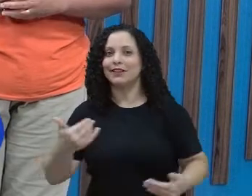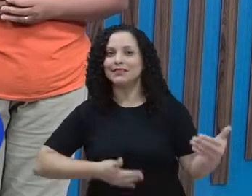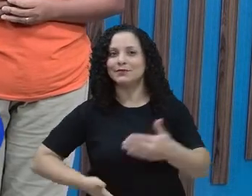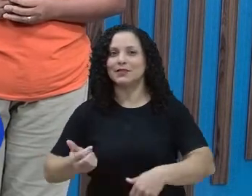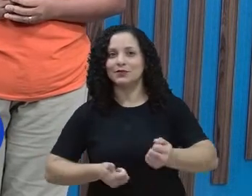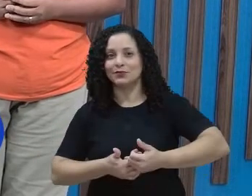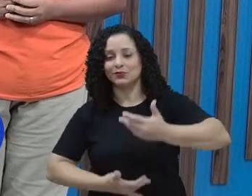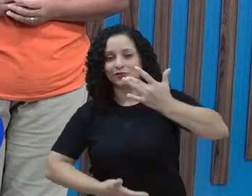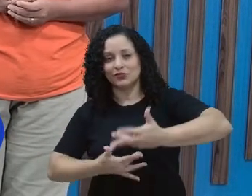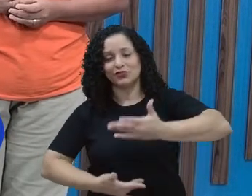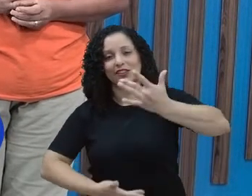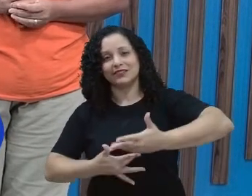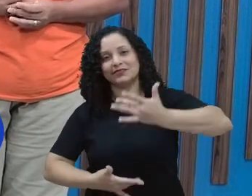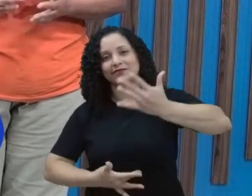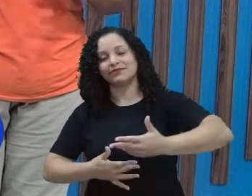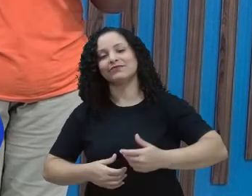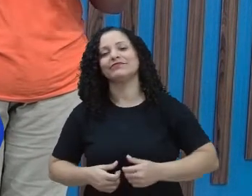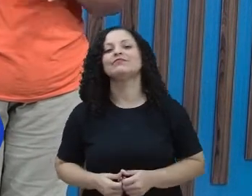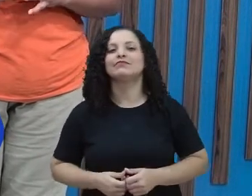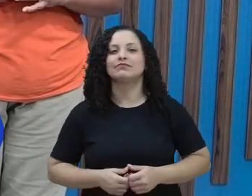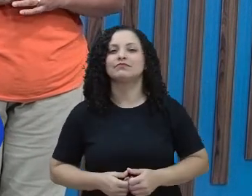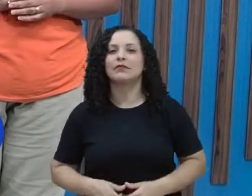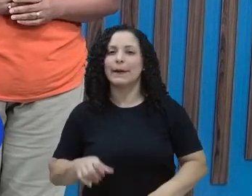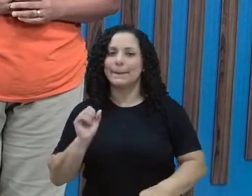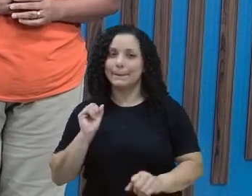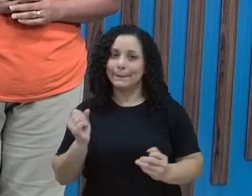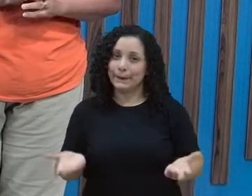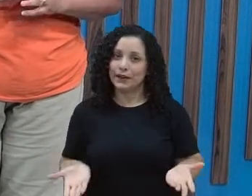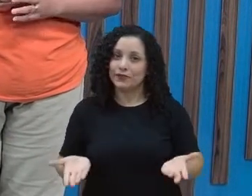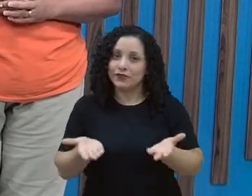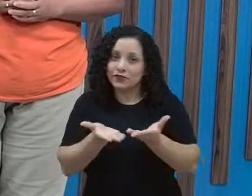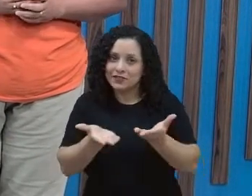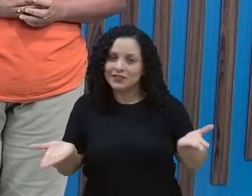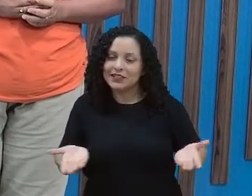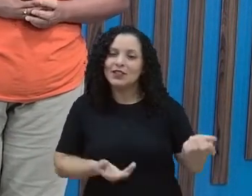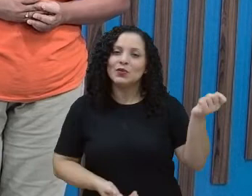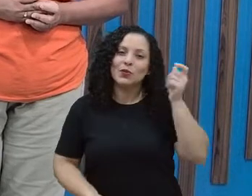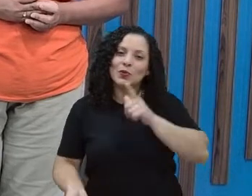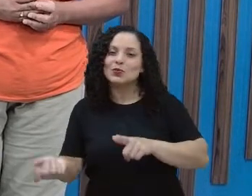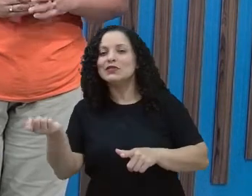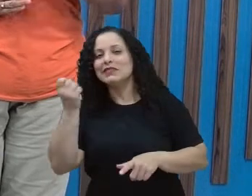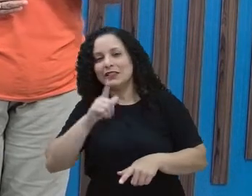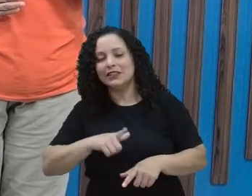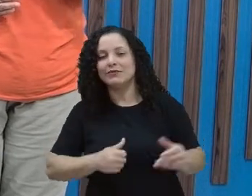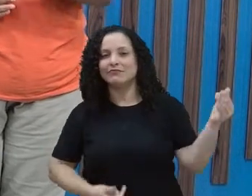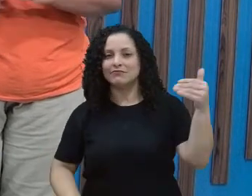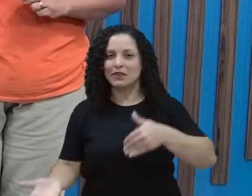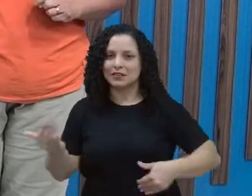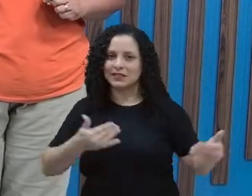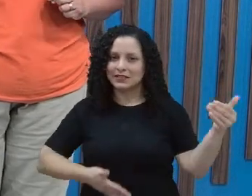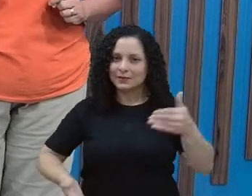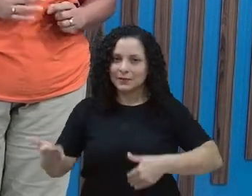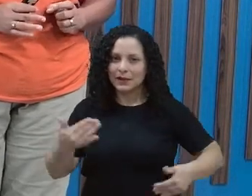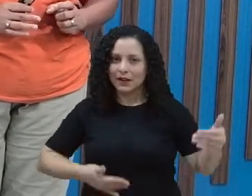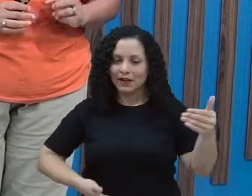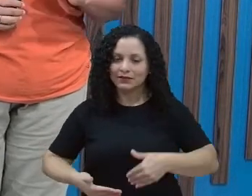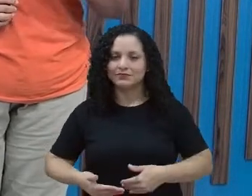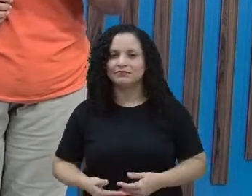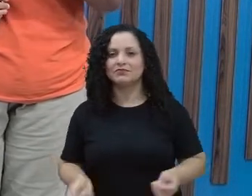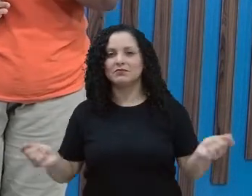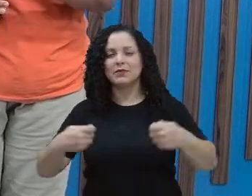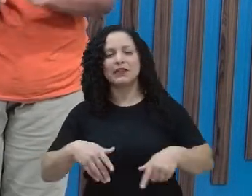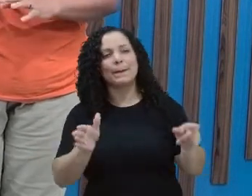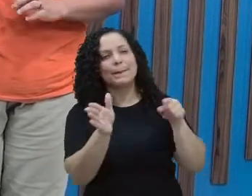através do chat. Então, para participar conosco aqui hoje, vocês poderem fazer as